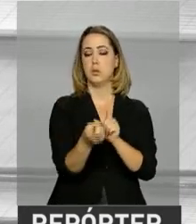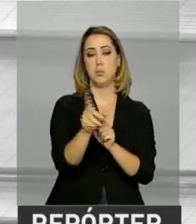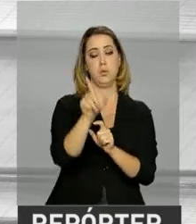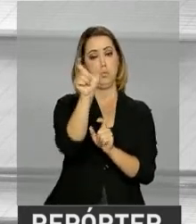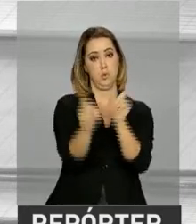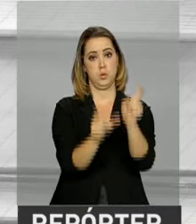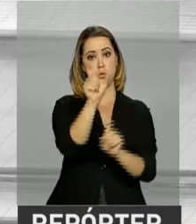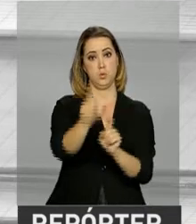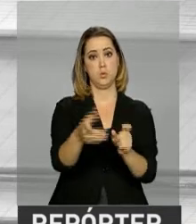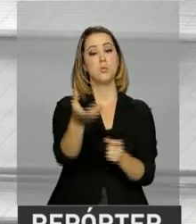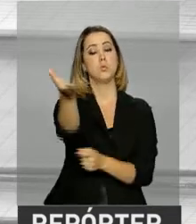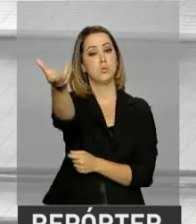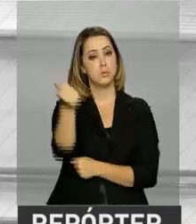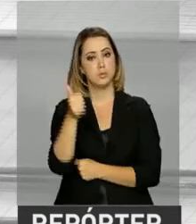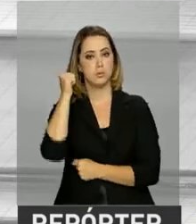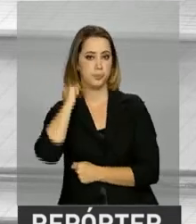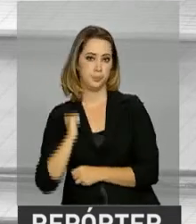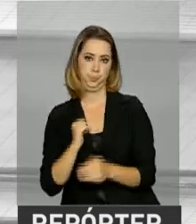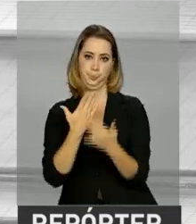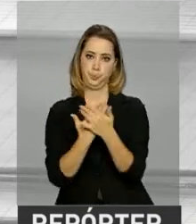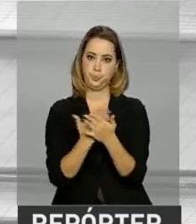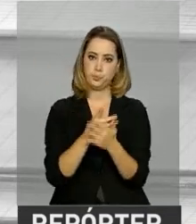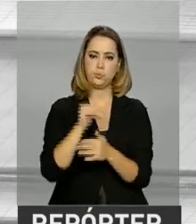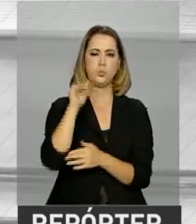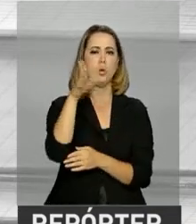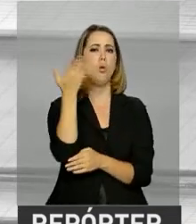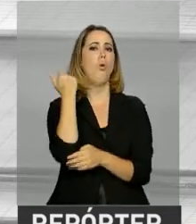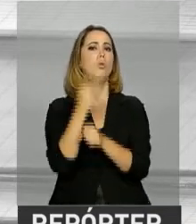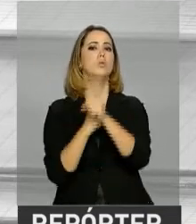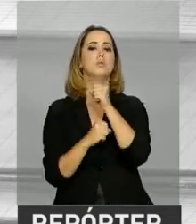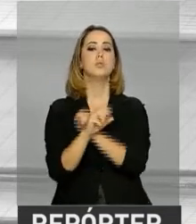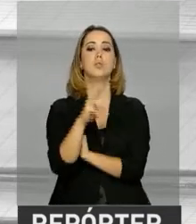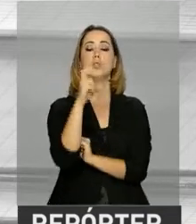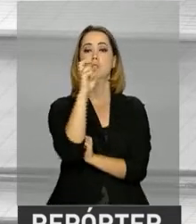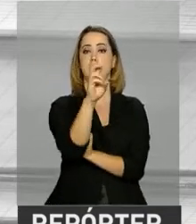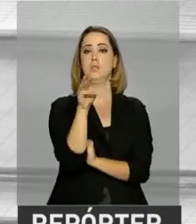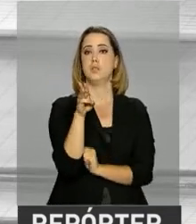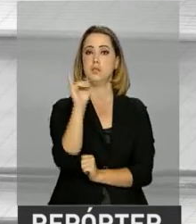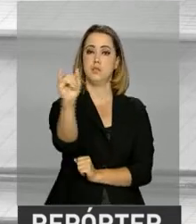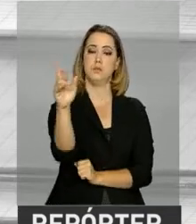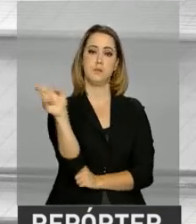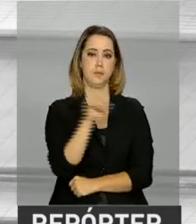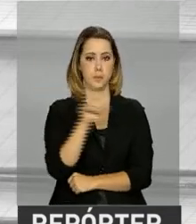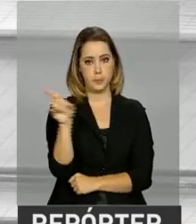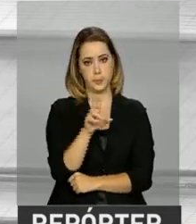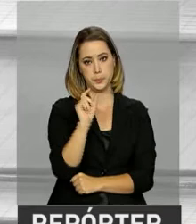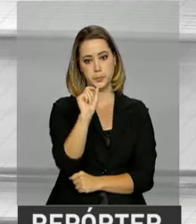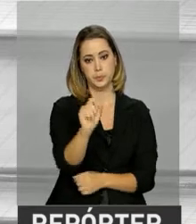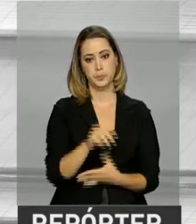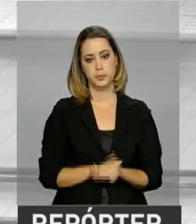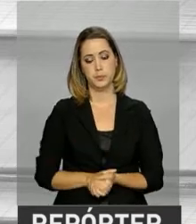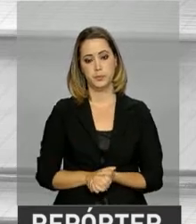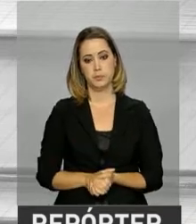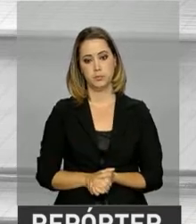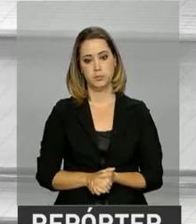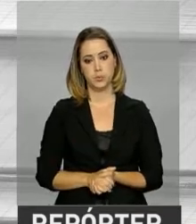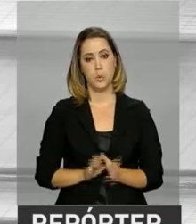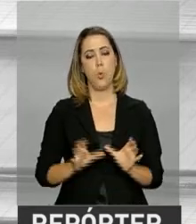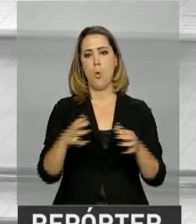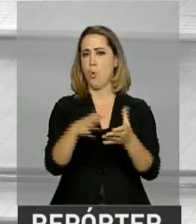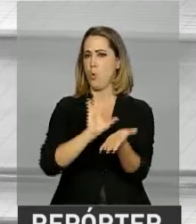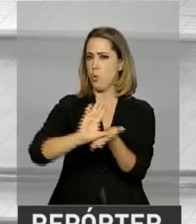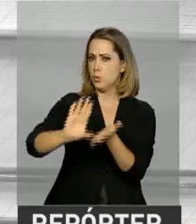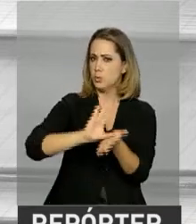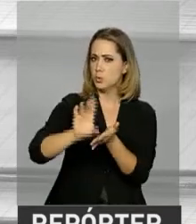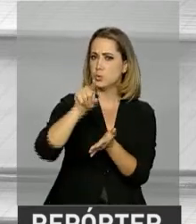instituição só no ano passado o orçamento foi de 5 bilhões e 900 milhões de reais a maior parte do recurso